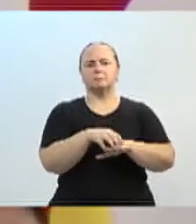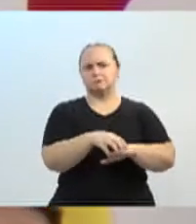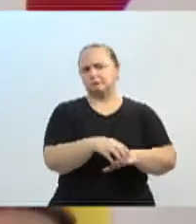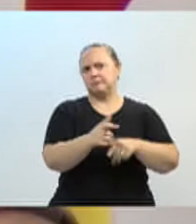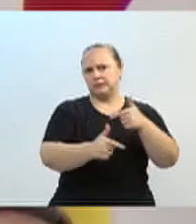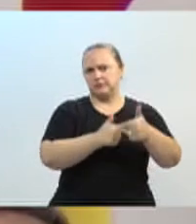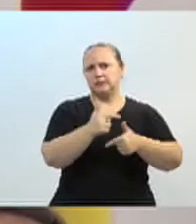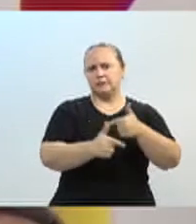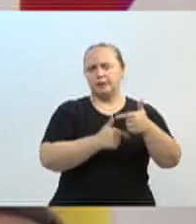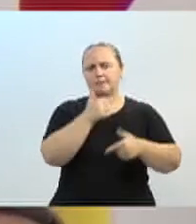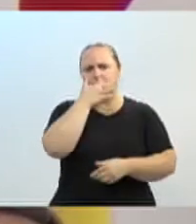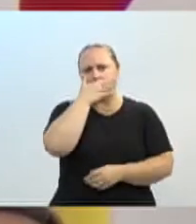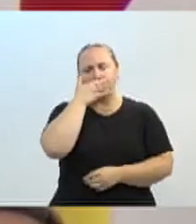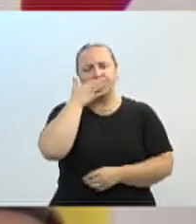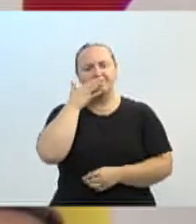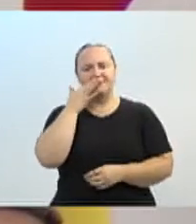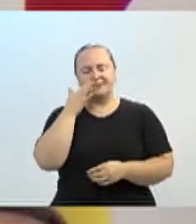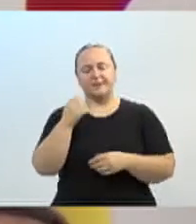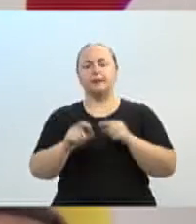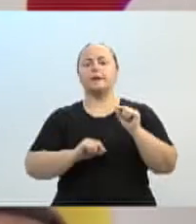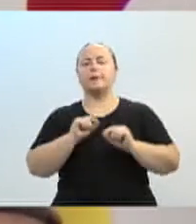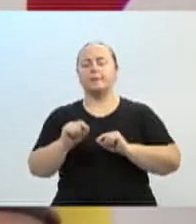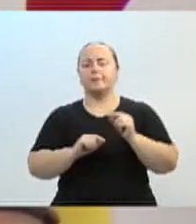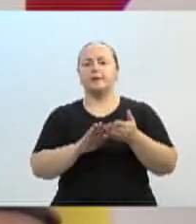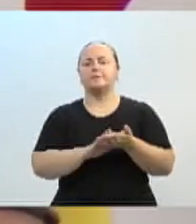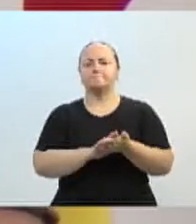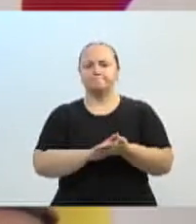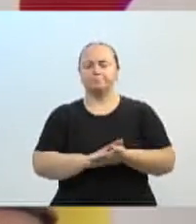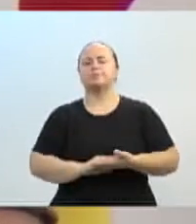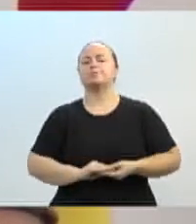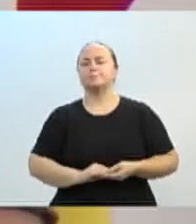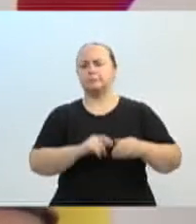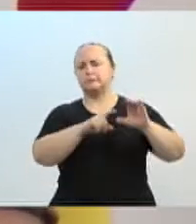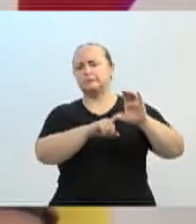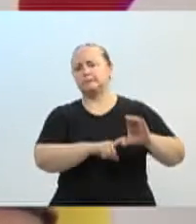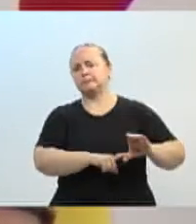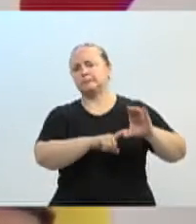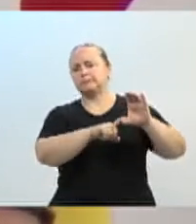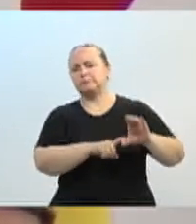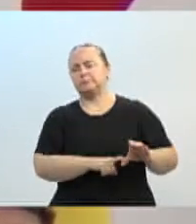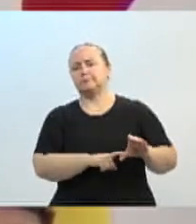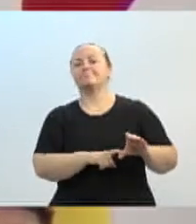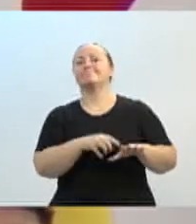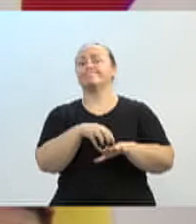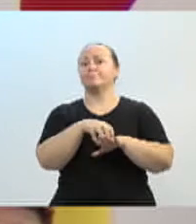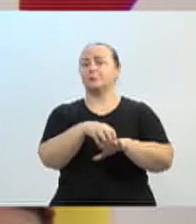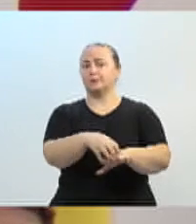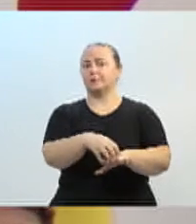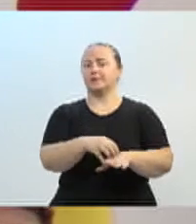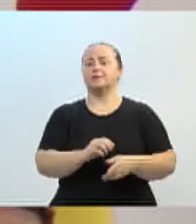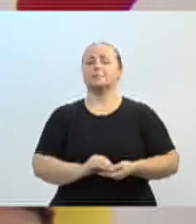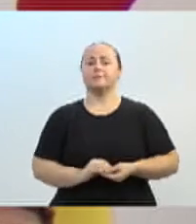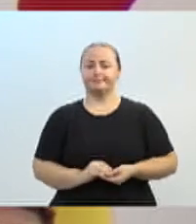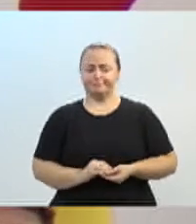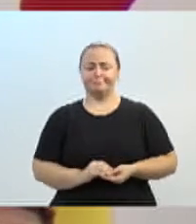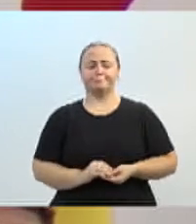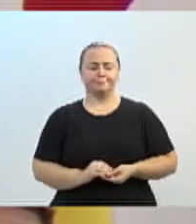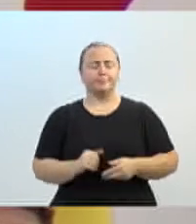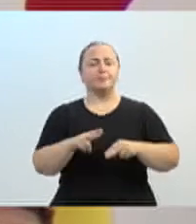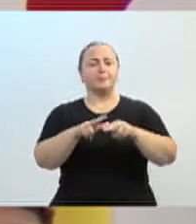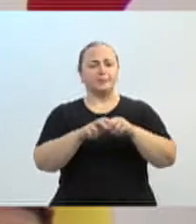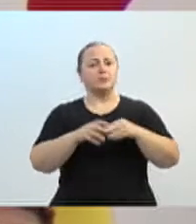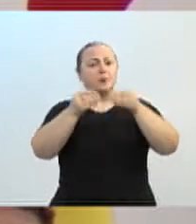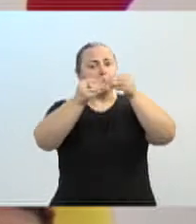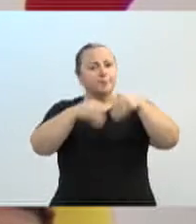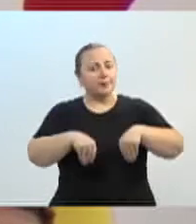serviços, que, por sua vez, é profundamente dependente do turismo, esse impacto é ainda